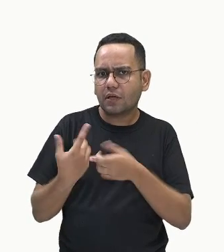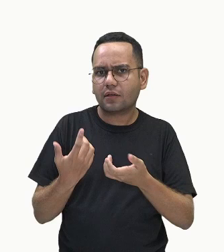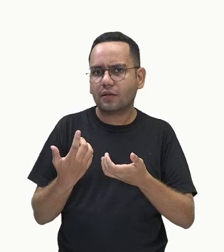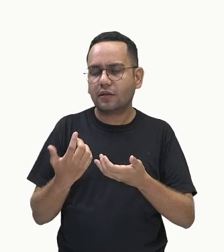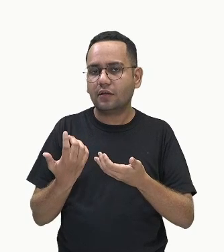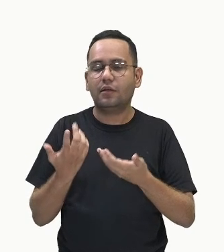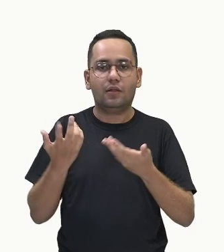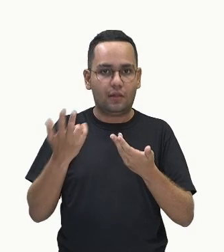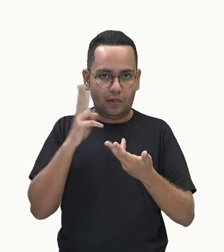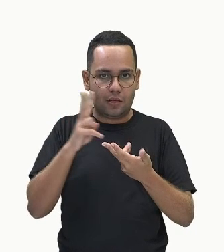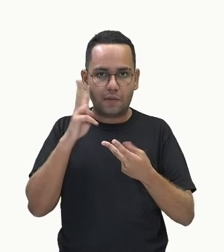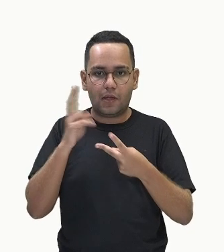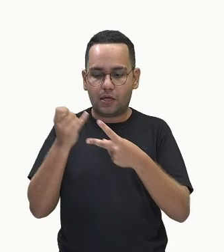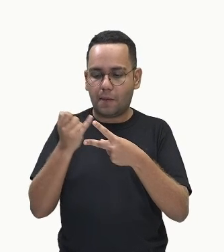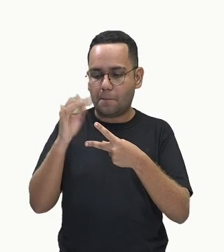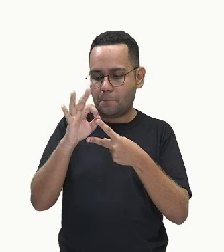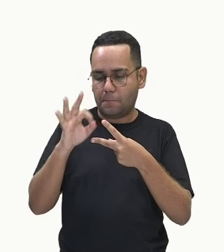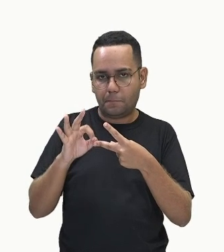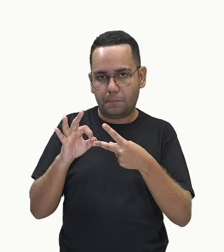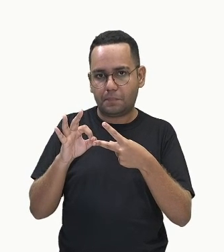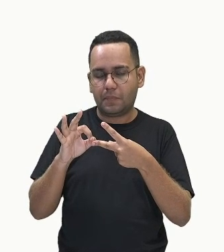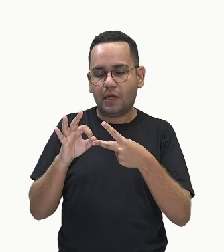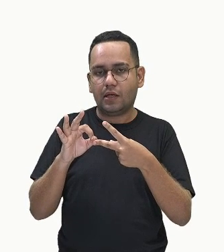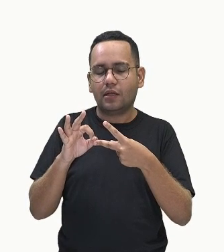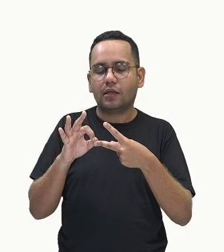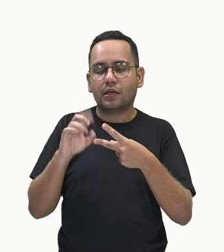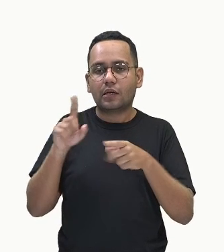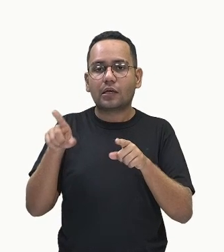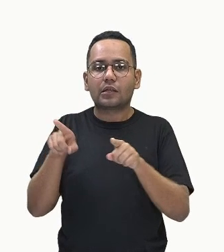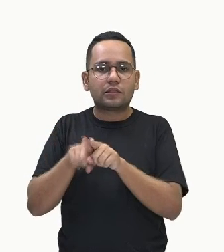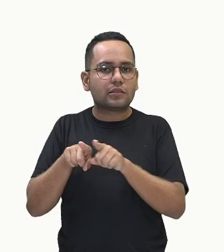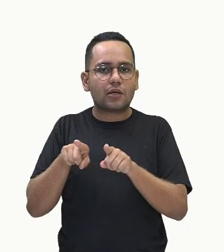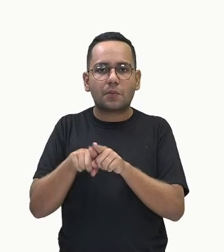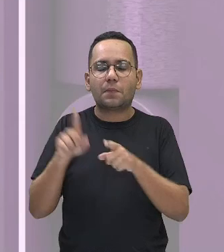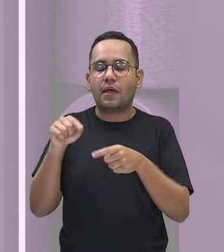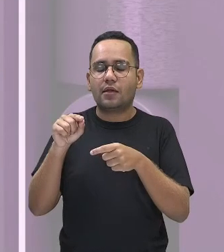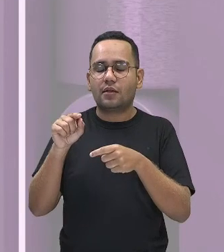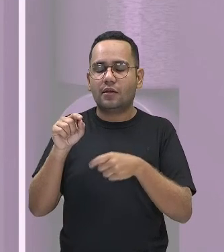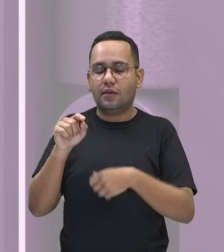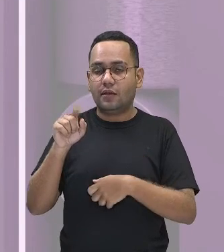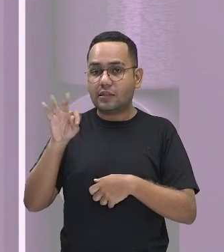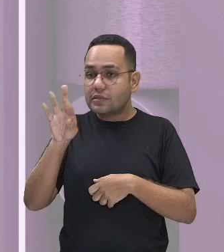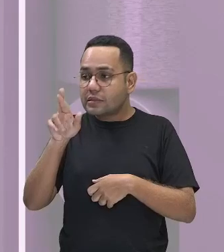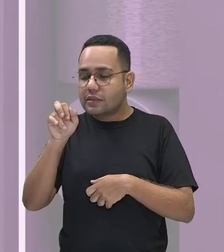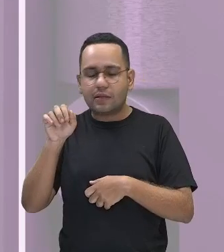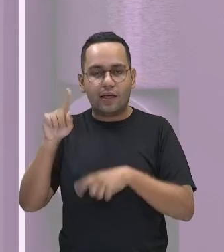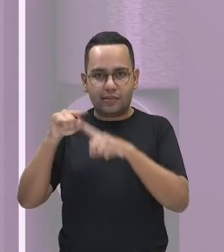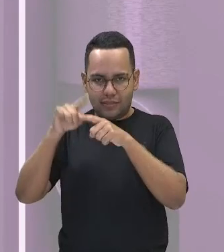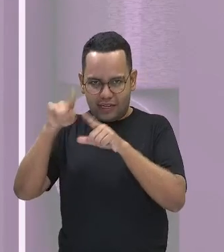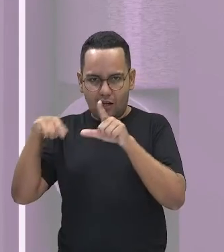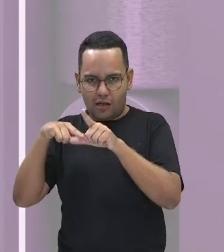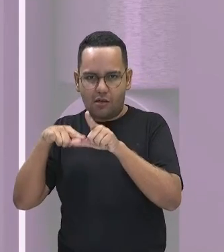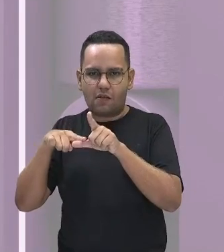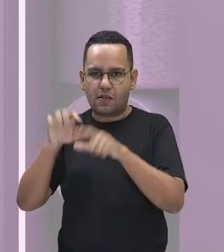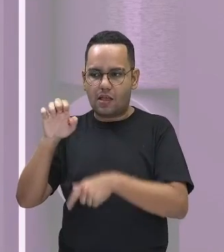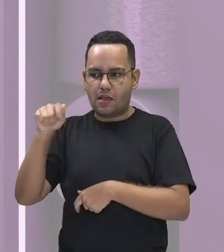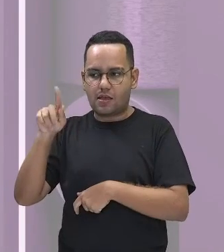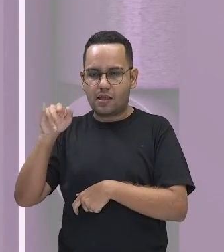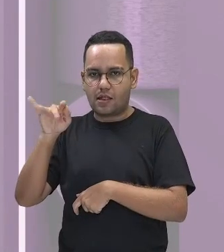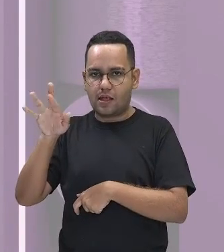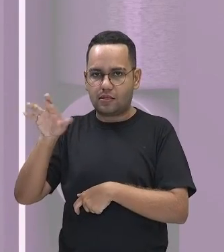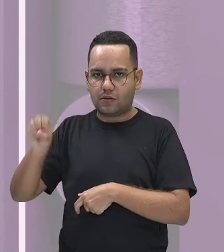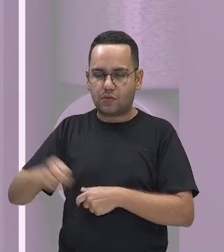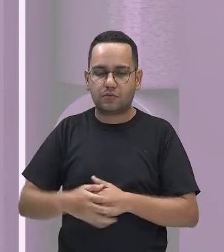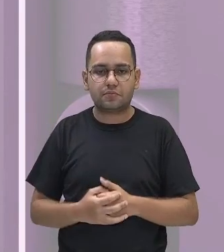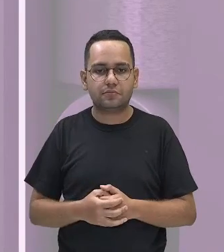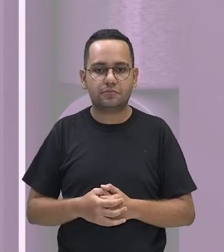trabalhando com triângulos que eles possuem a mesma medida, trabalhando com triângulos equiláteros, tá? Então, para que você não esqueça